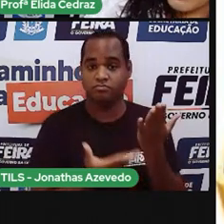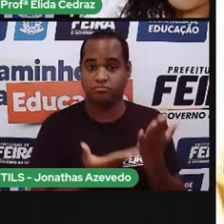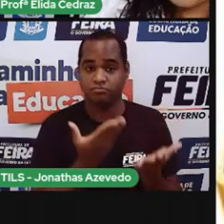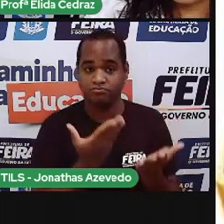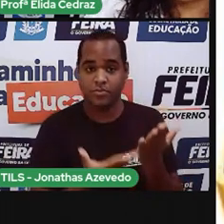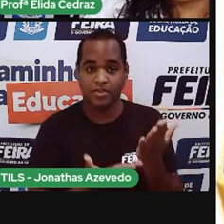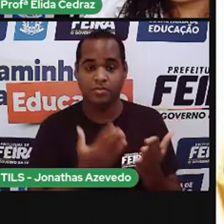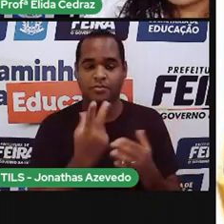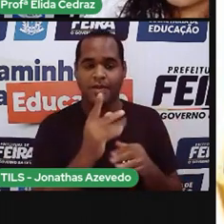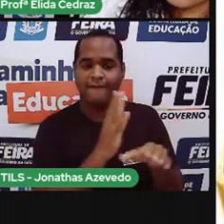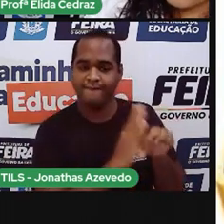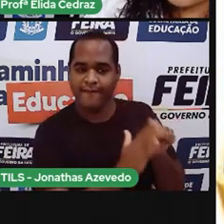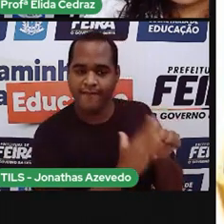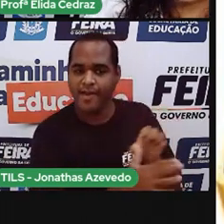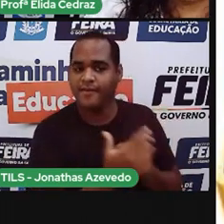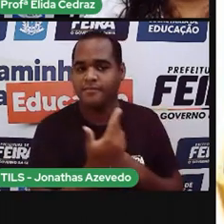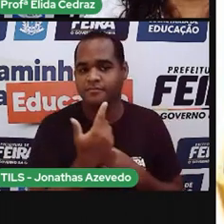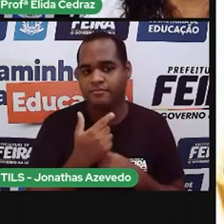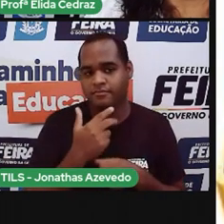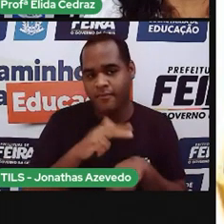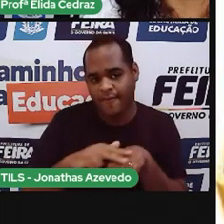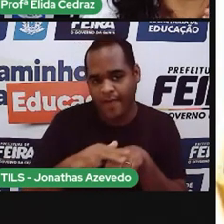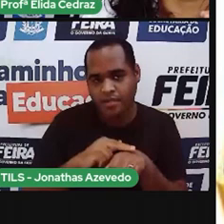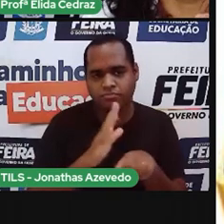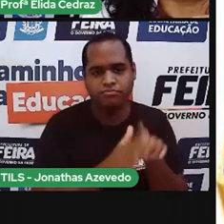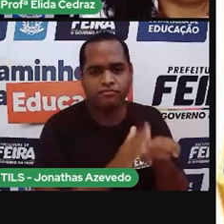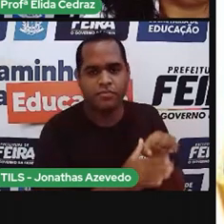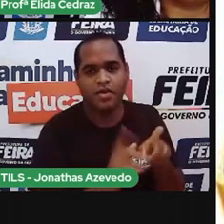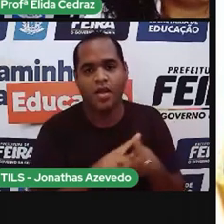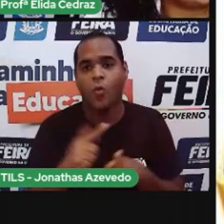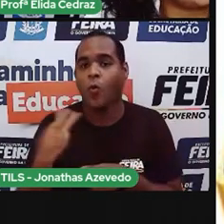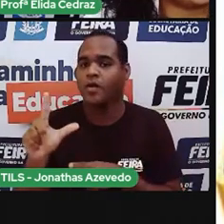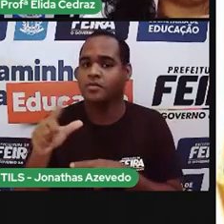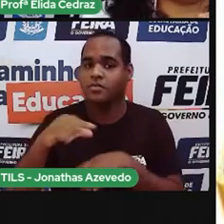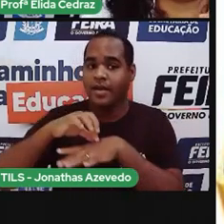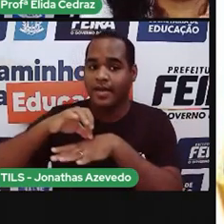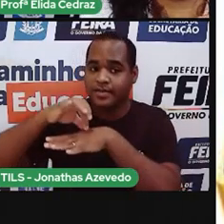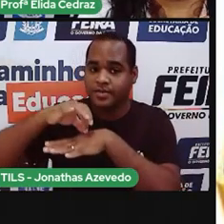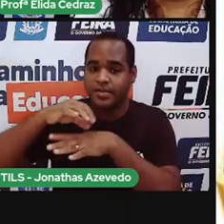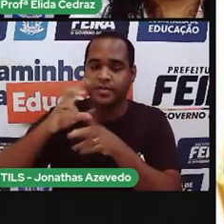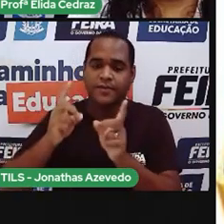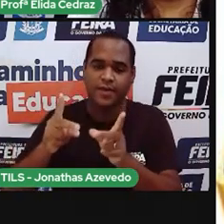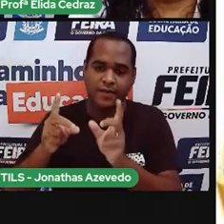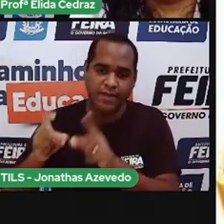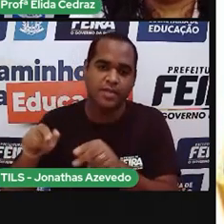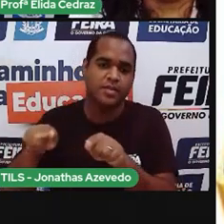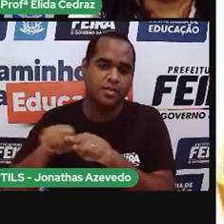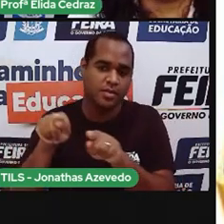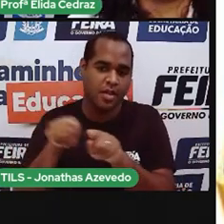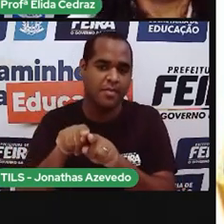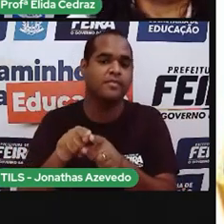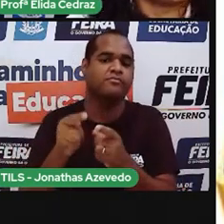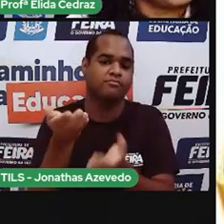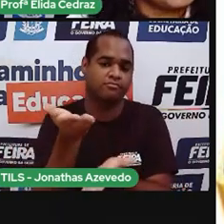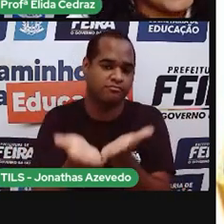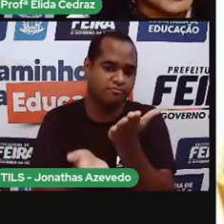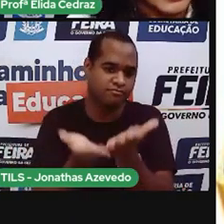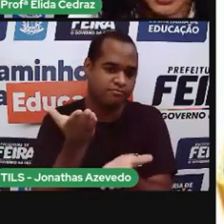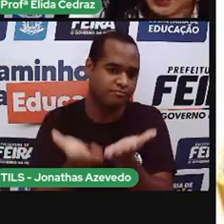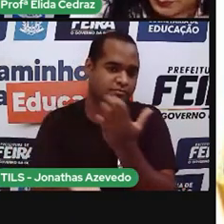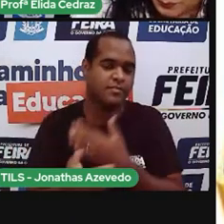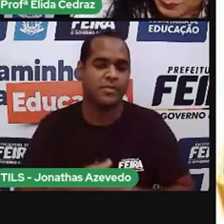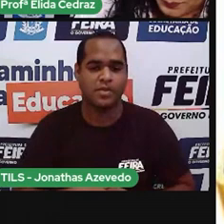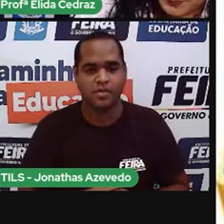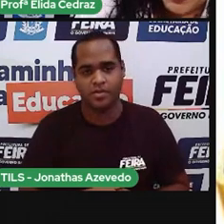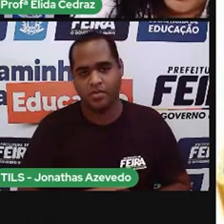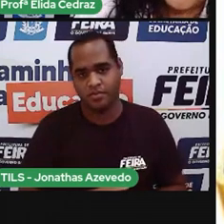as verduras, as frutas e as carnes são vendidas no